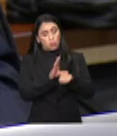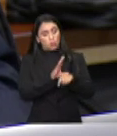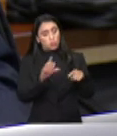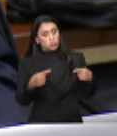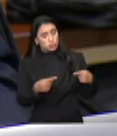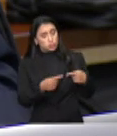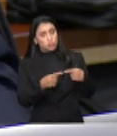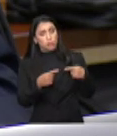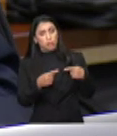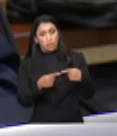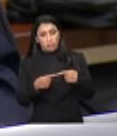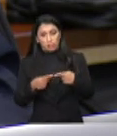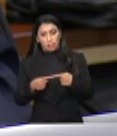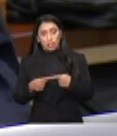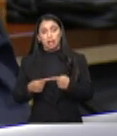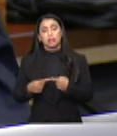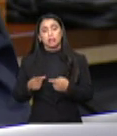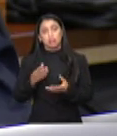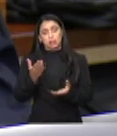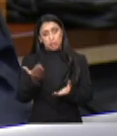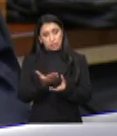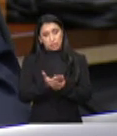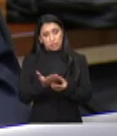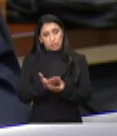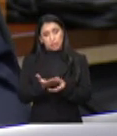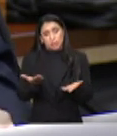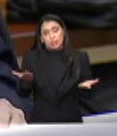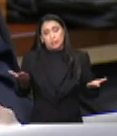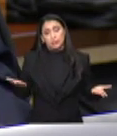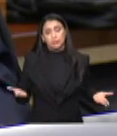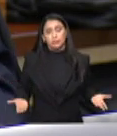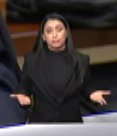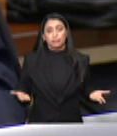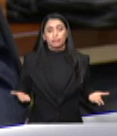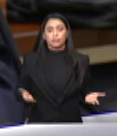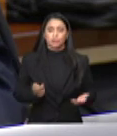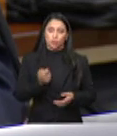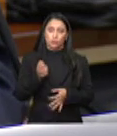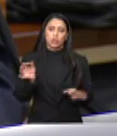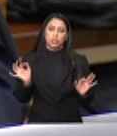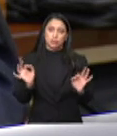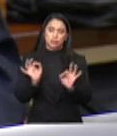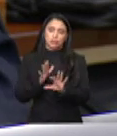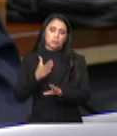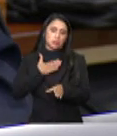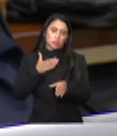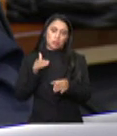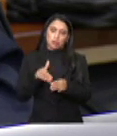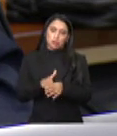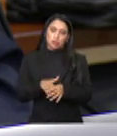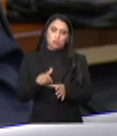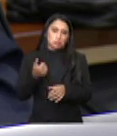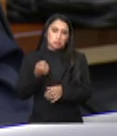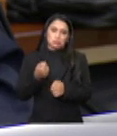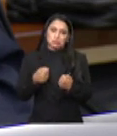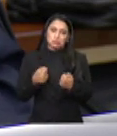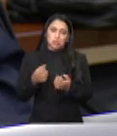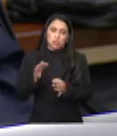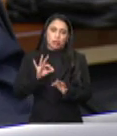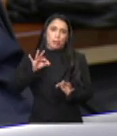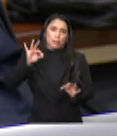das ações afirmativas. E nesse caso específico, presidente, já caminhando para o fim, não tem necessidade de me alongar